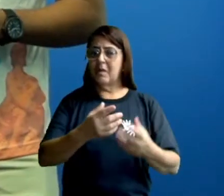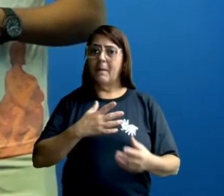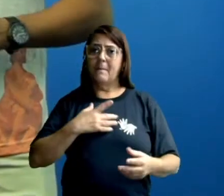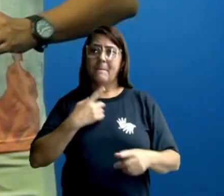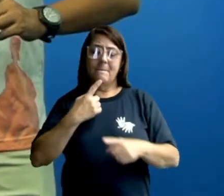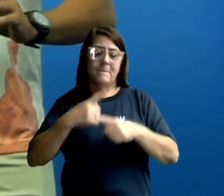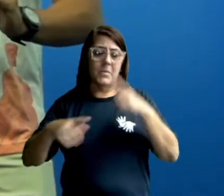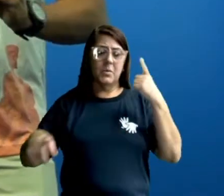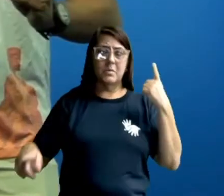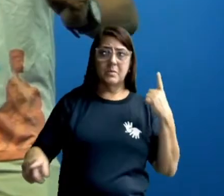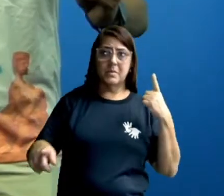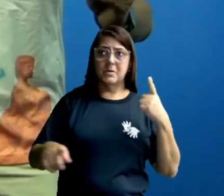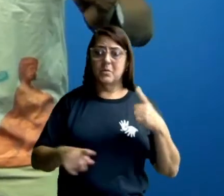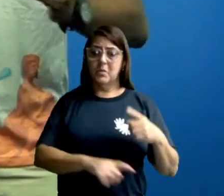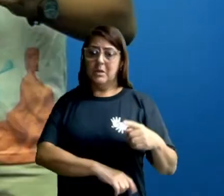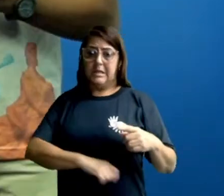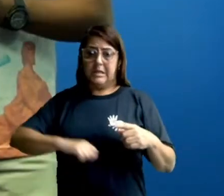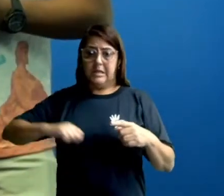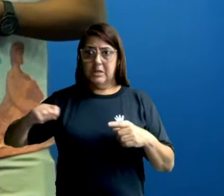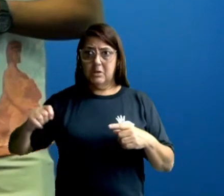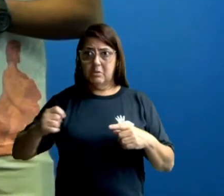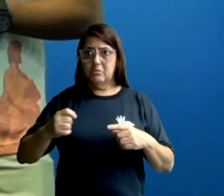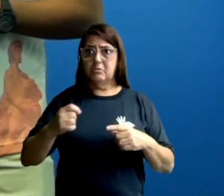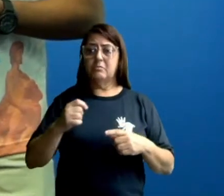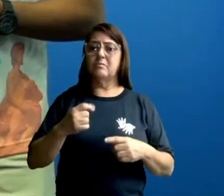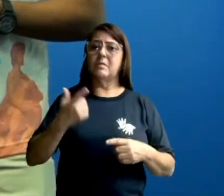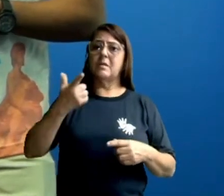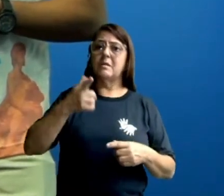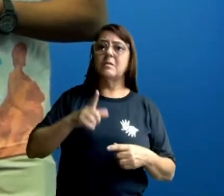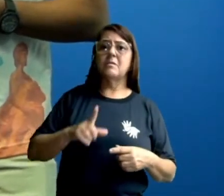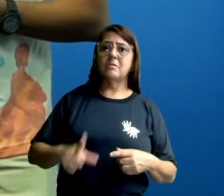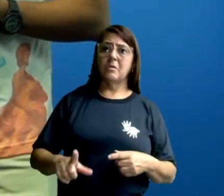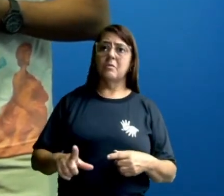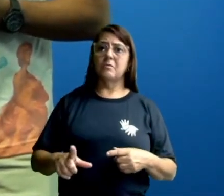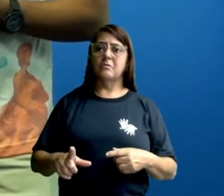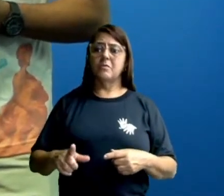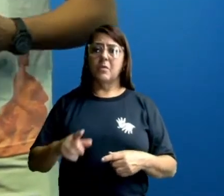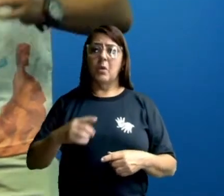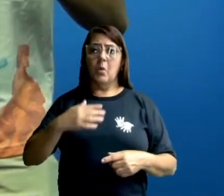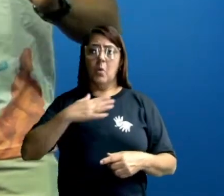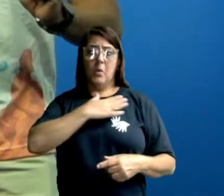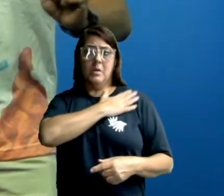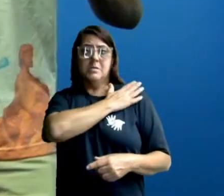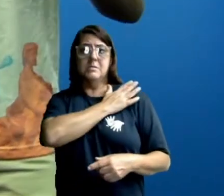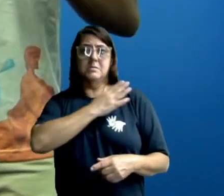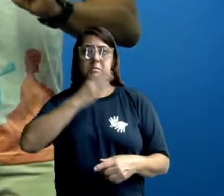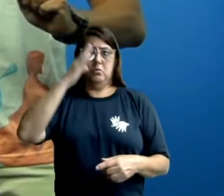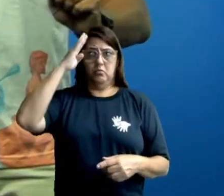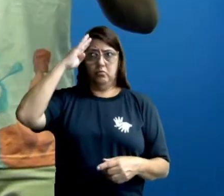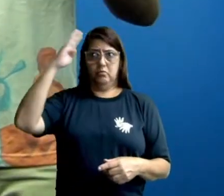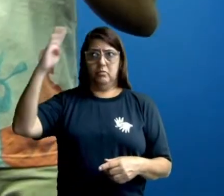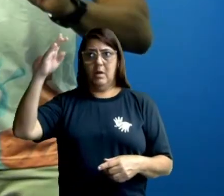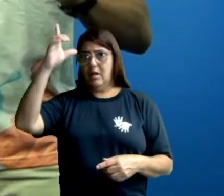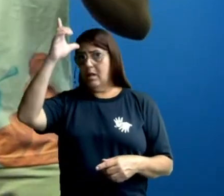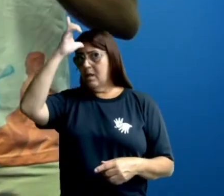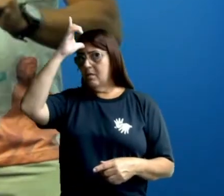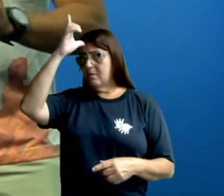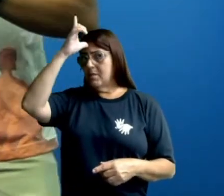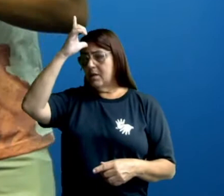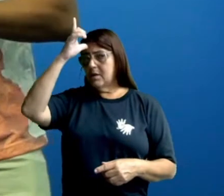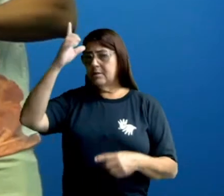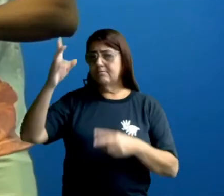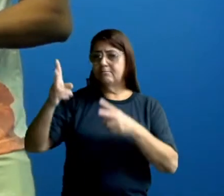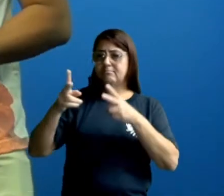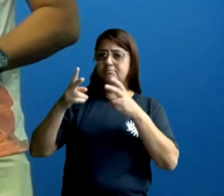rearmar, ficou limitado o número de homens em seus exércitos. Ou seja, a Alemanha, segundo a